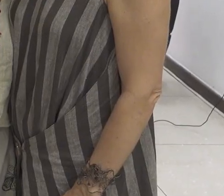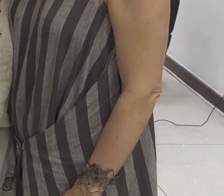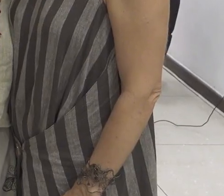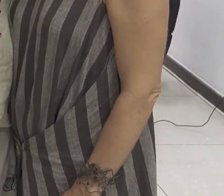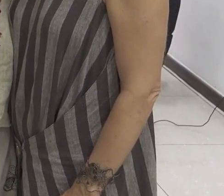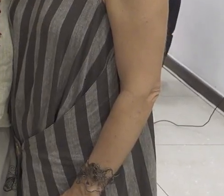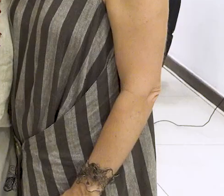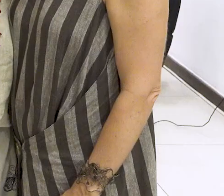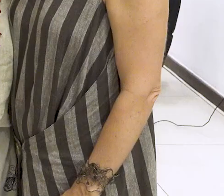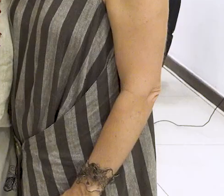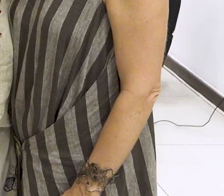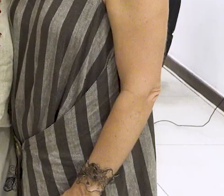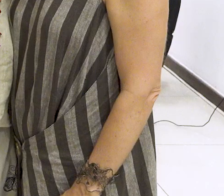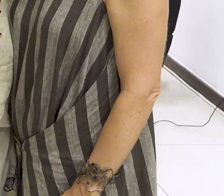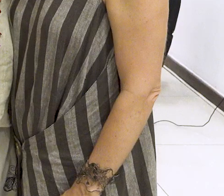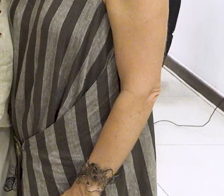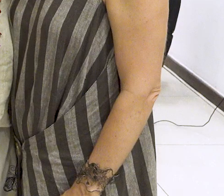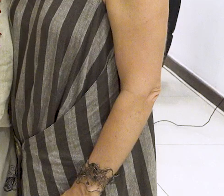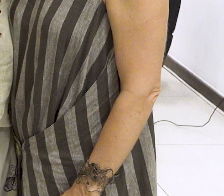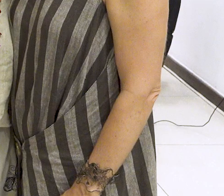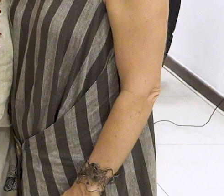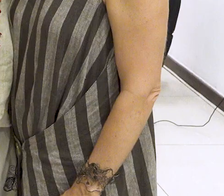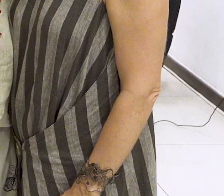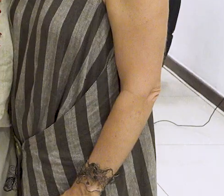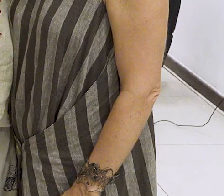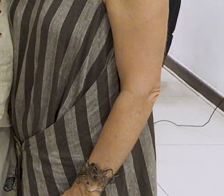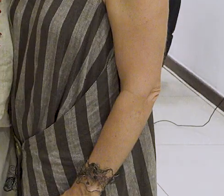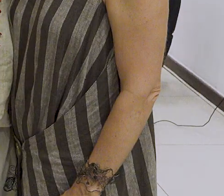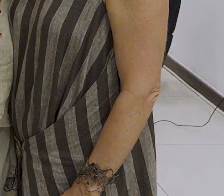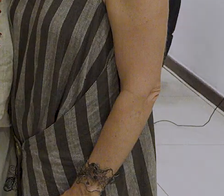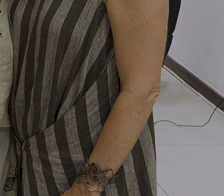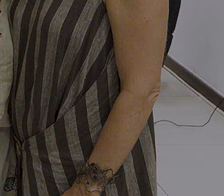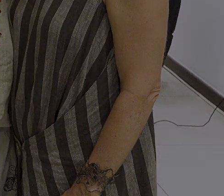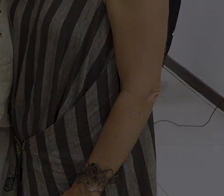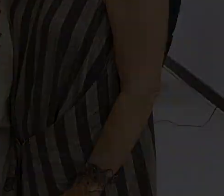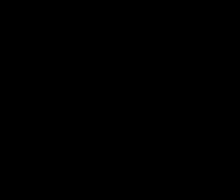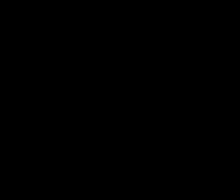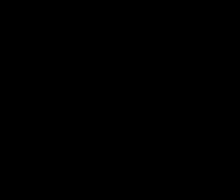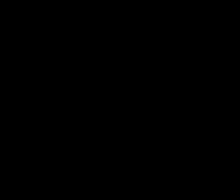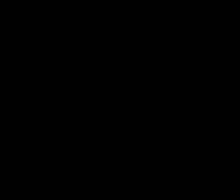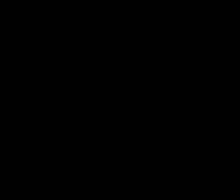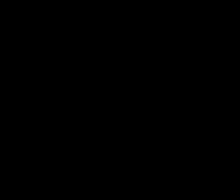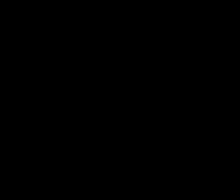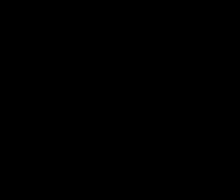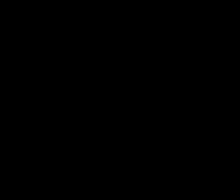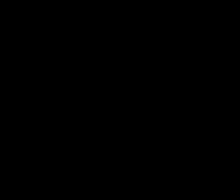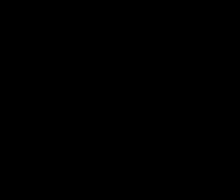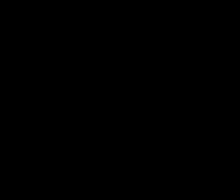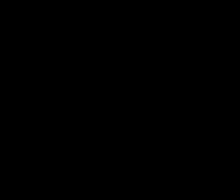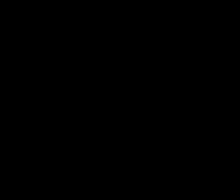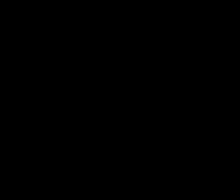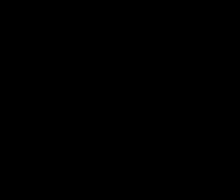e Nurit posam para uma foto. A imagem fica congelada e some lentamente para a tela preta.